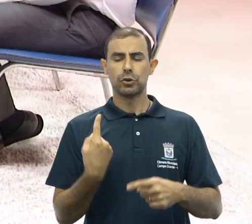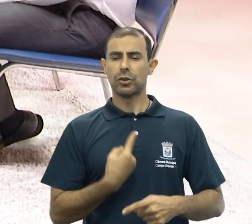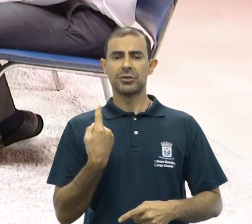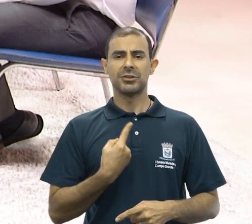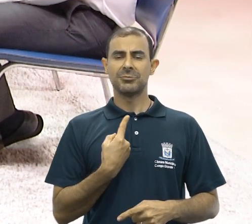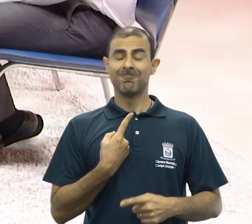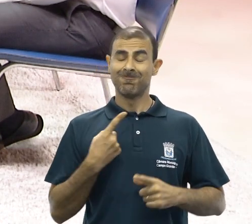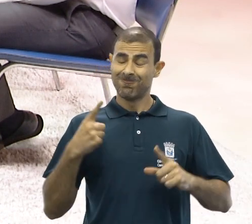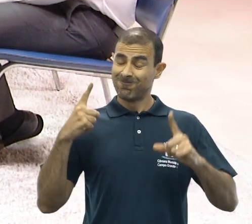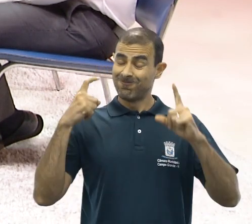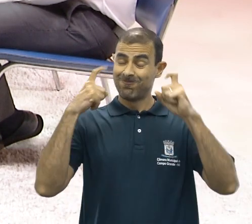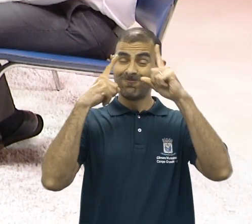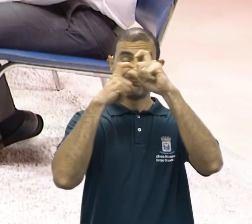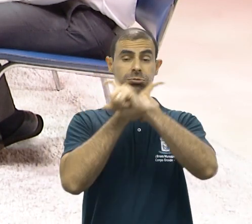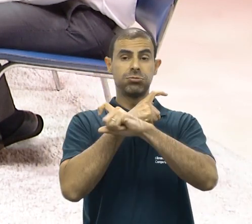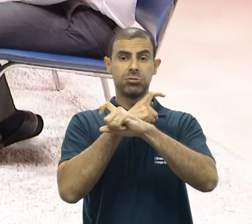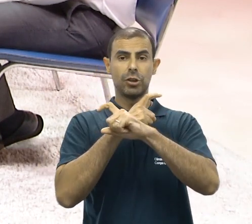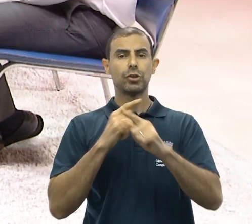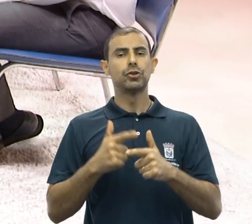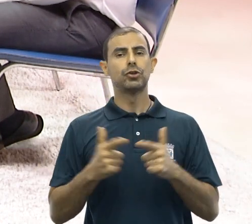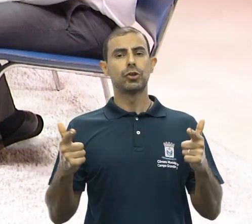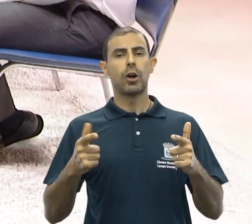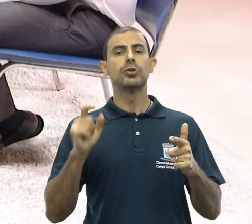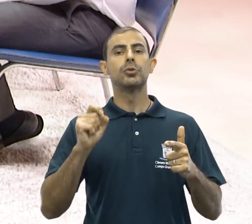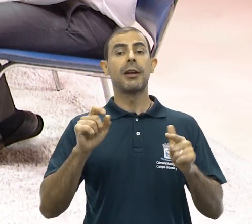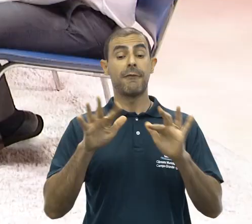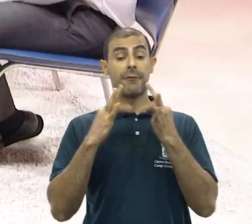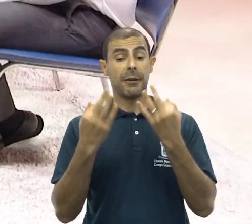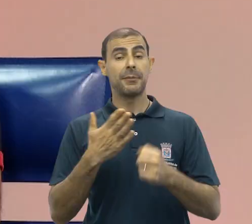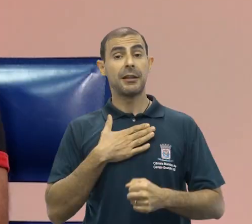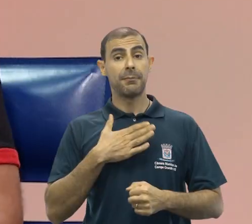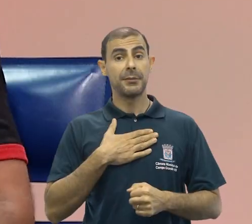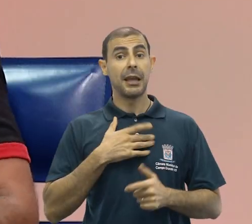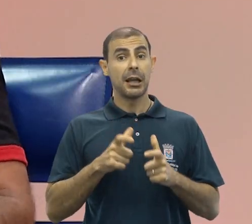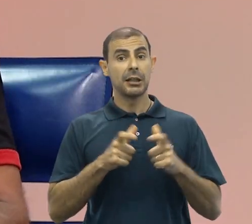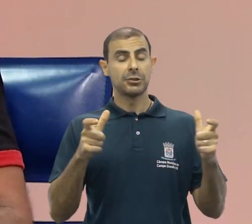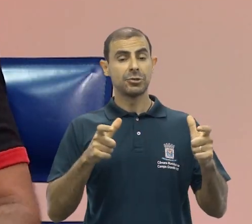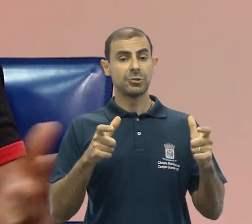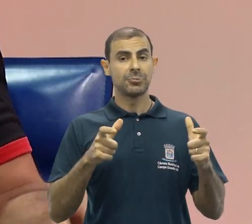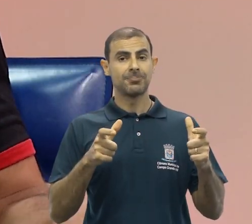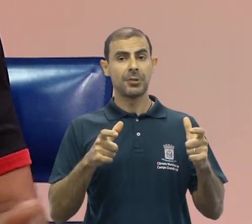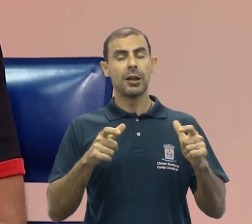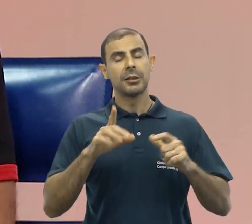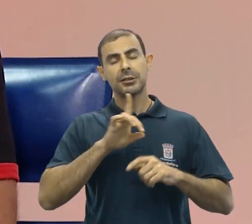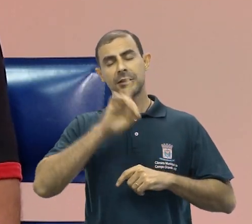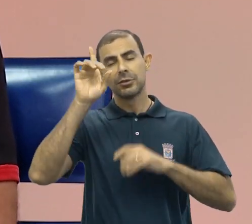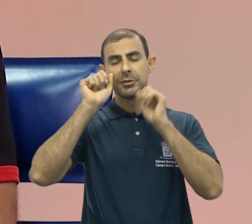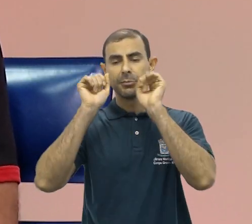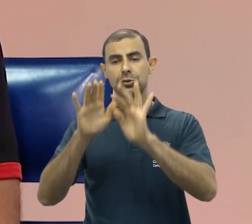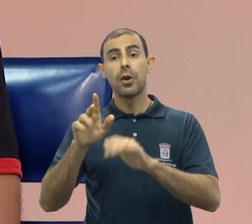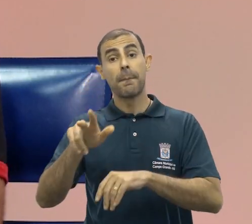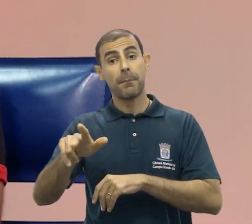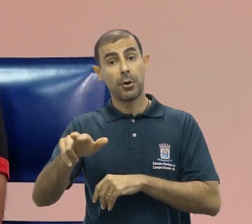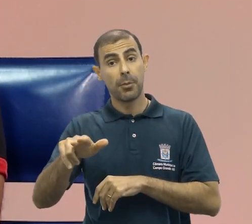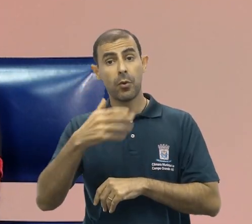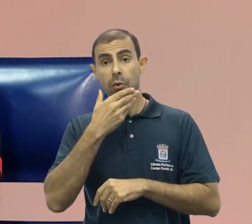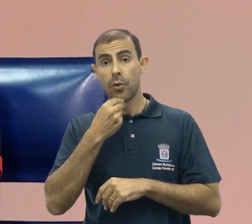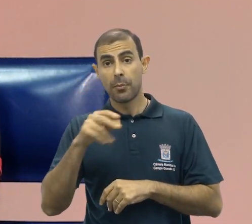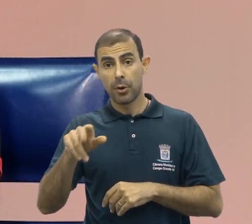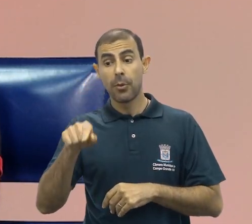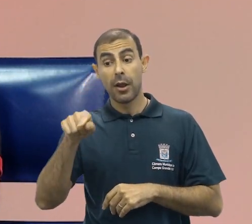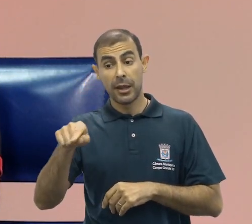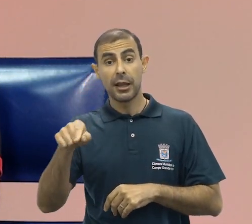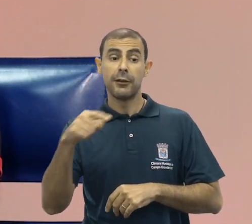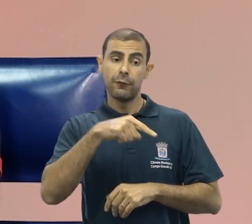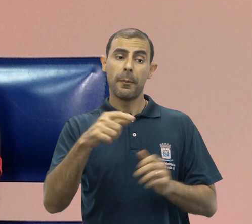é desafiador. Graças a Deus que a minha família é uma família grande, graças a Deus que meus irmãos, foi meu irmão que levou meu pai para São Paulo uma